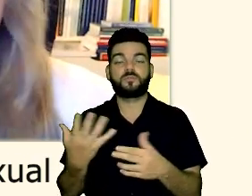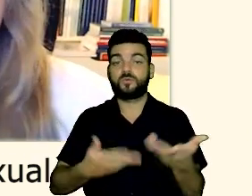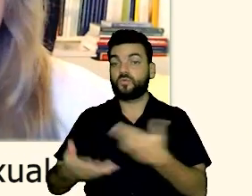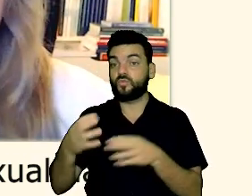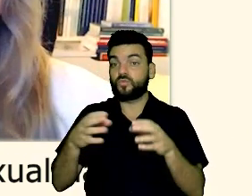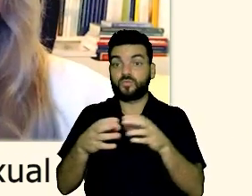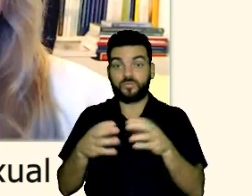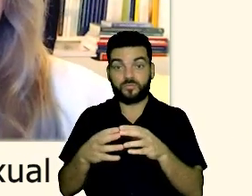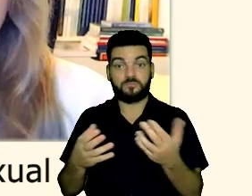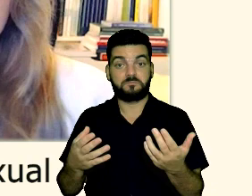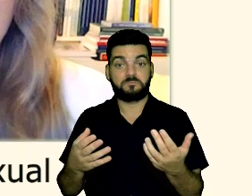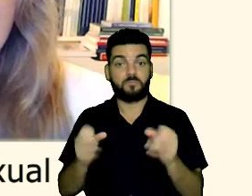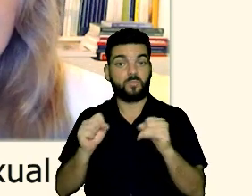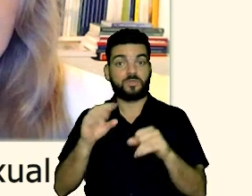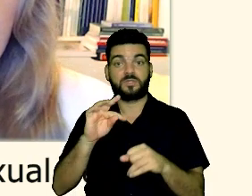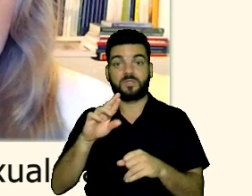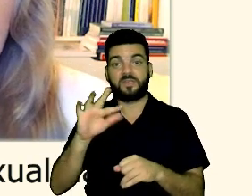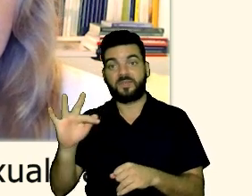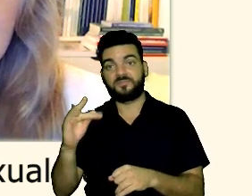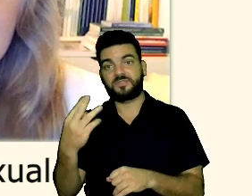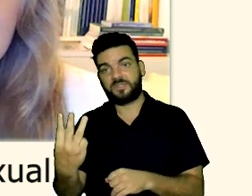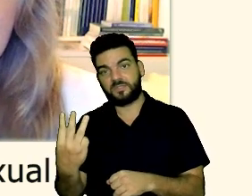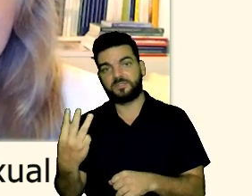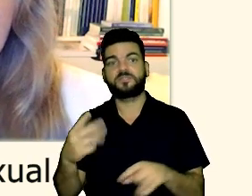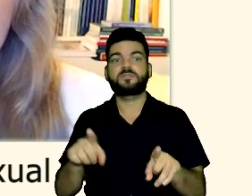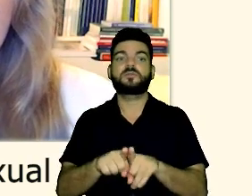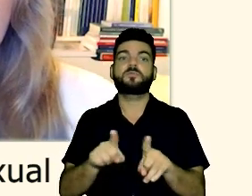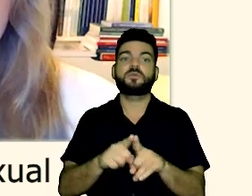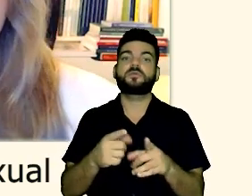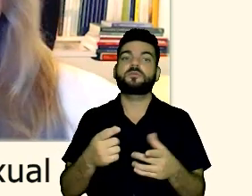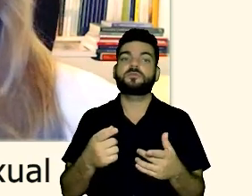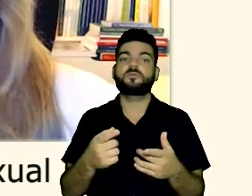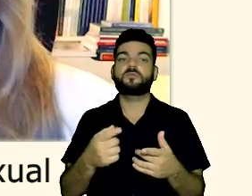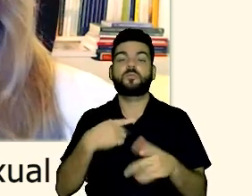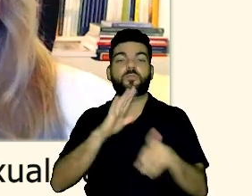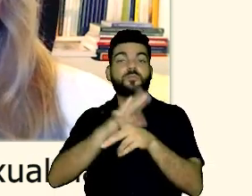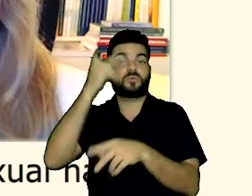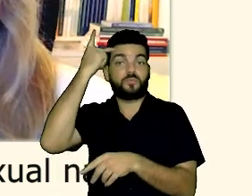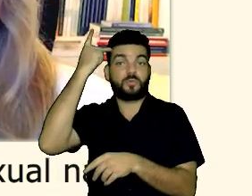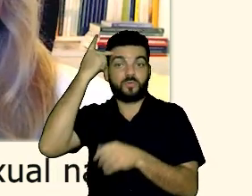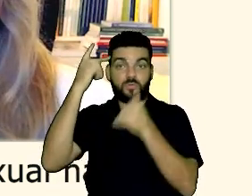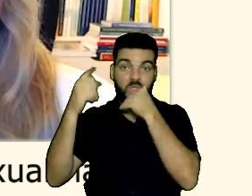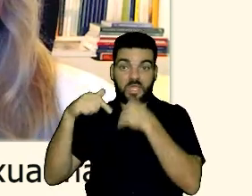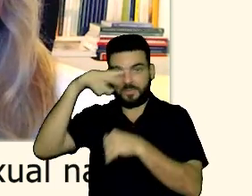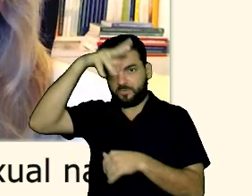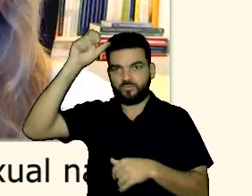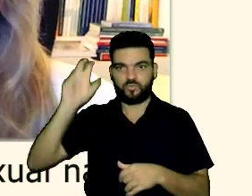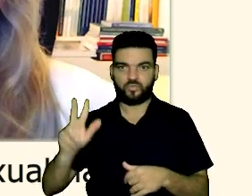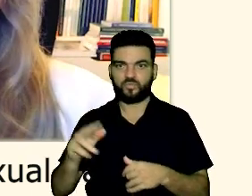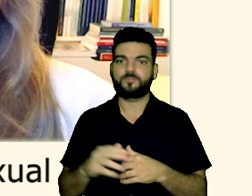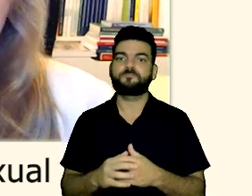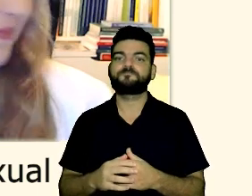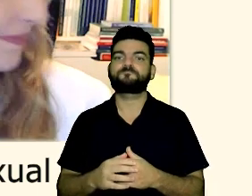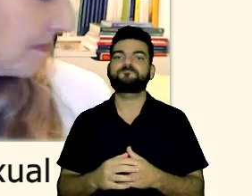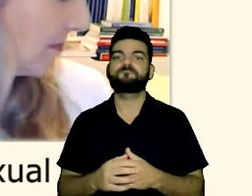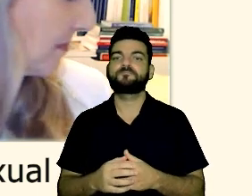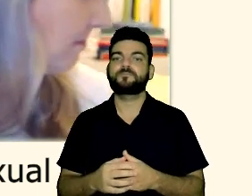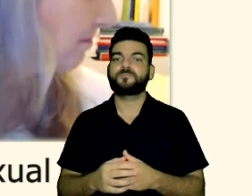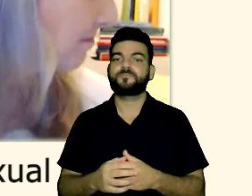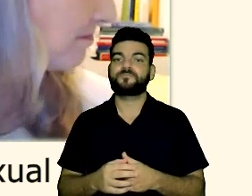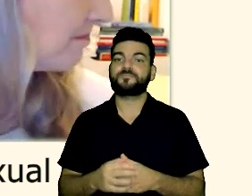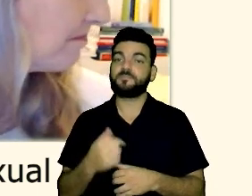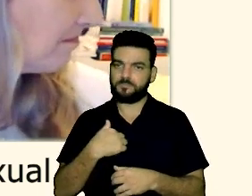primeira instância de São Paulo e do Mato Grosso do Sul, e eu componho essa comissão, e ela é objeto de, é fruto, não é? O